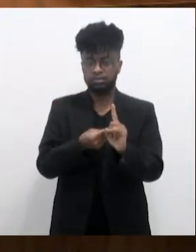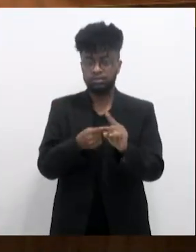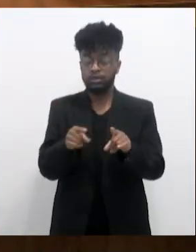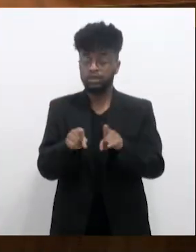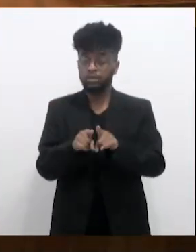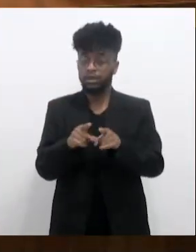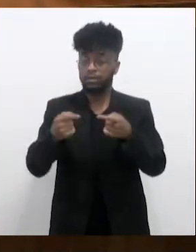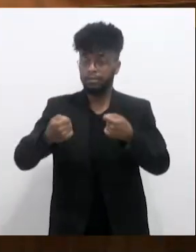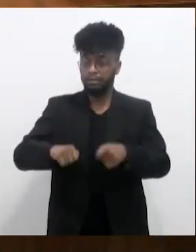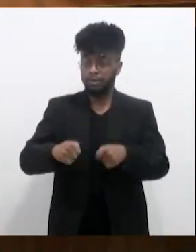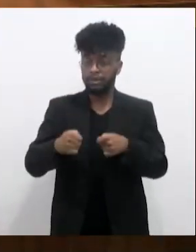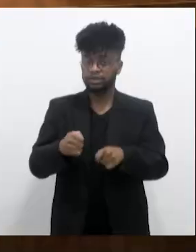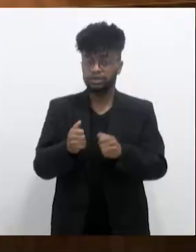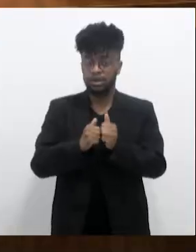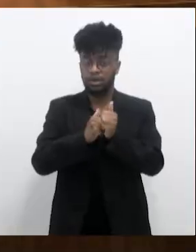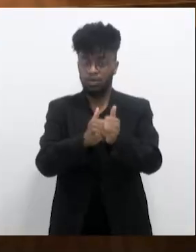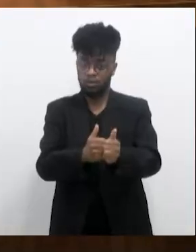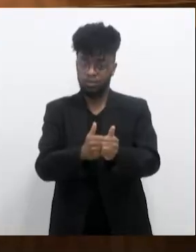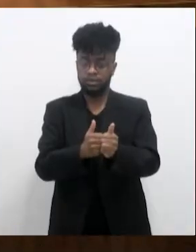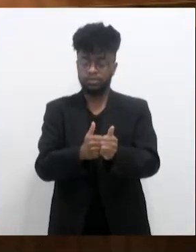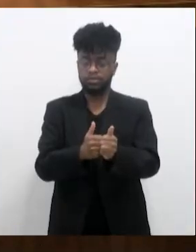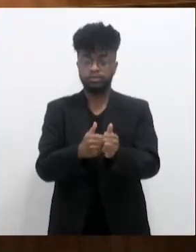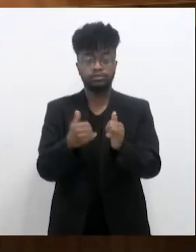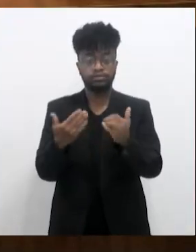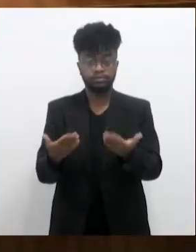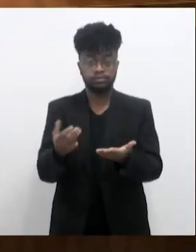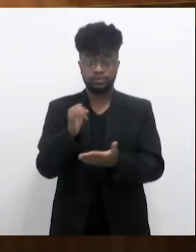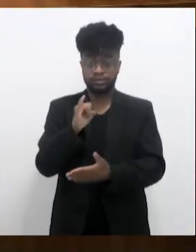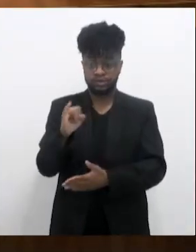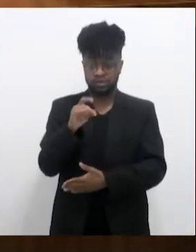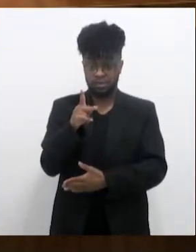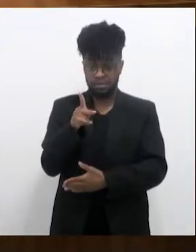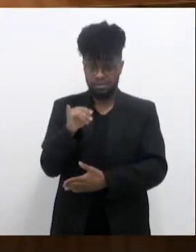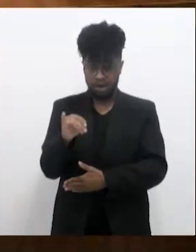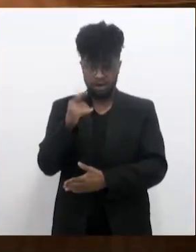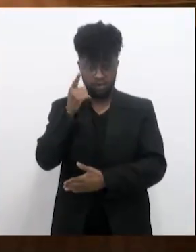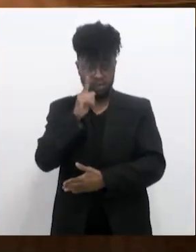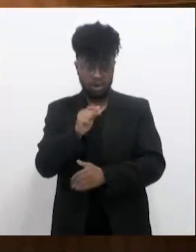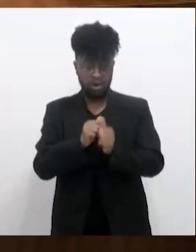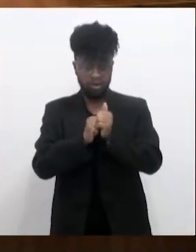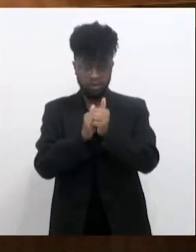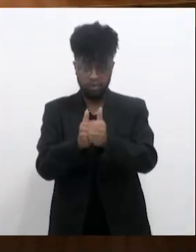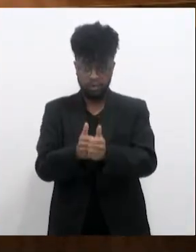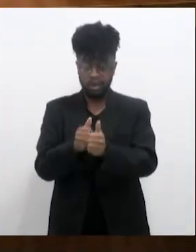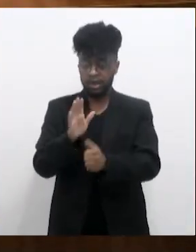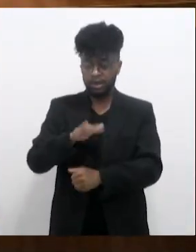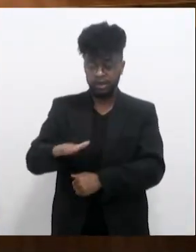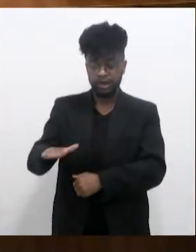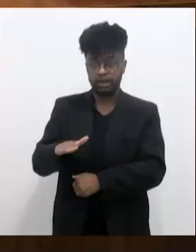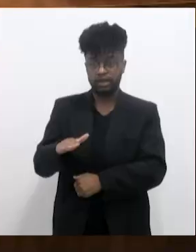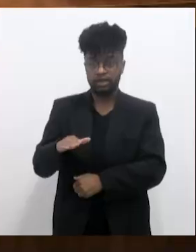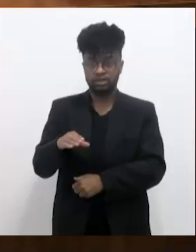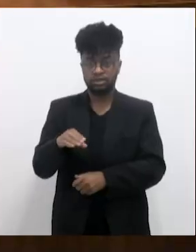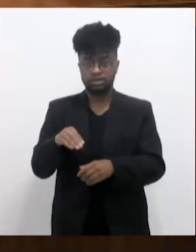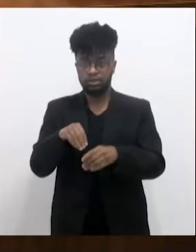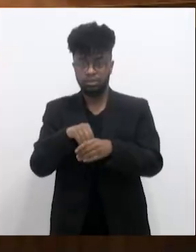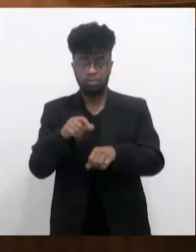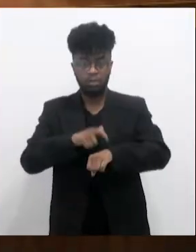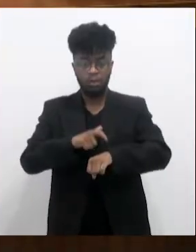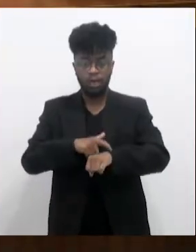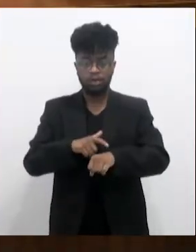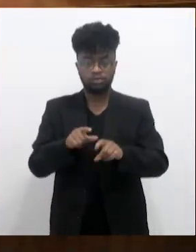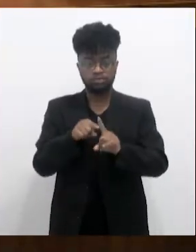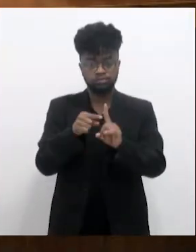e precisam estar acompanhando. Então, quando esse pai consegue acompanhar essa criança ainda no ventre, independente